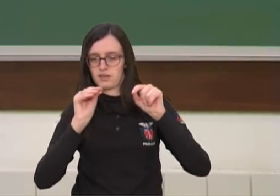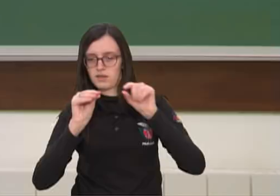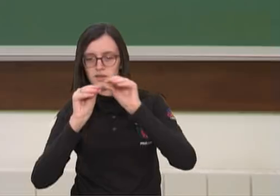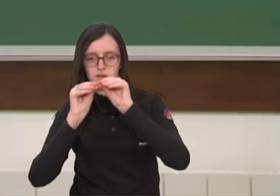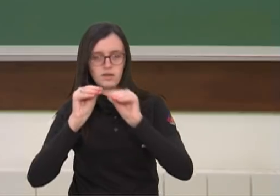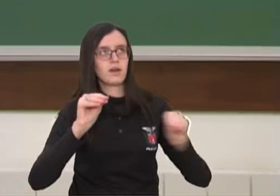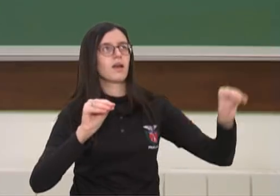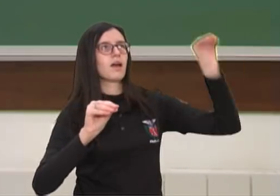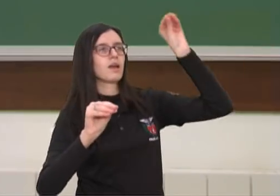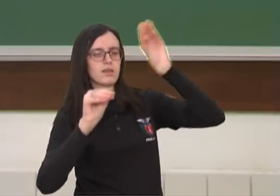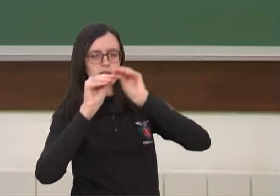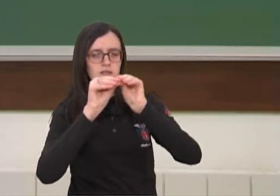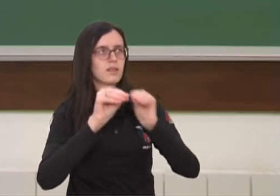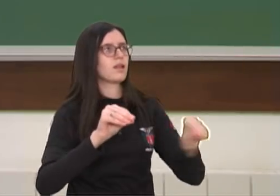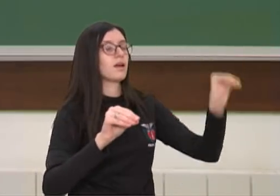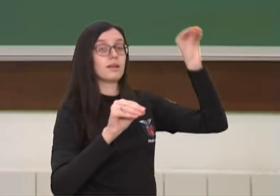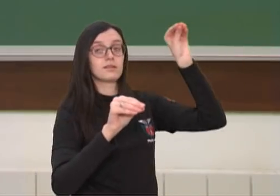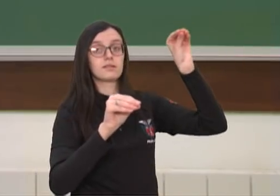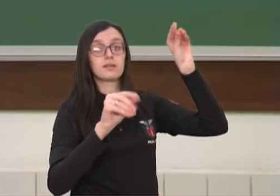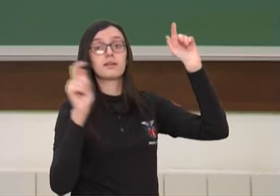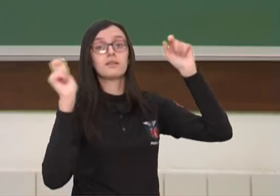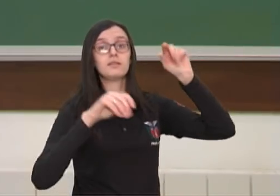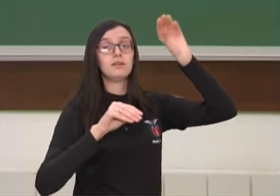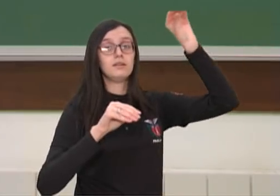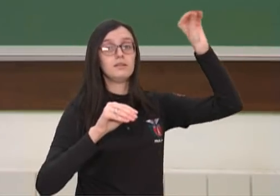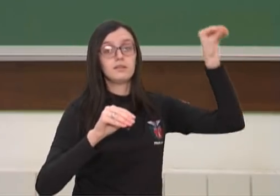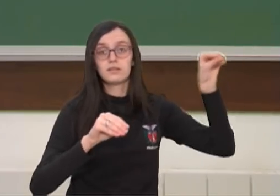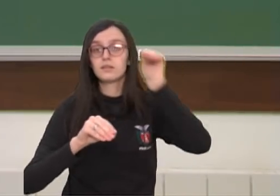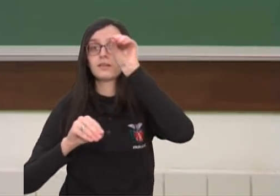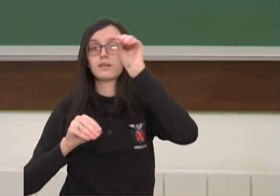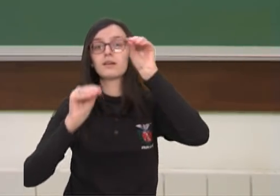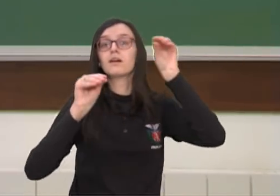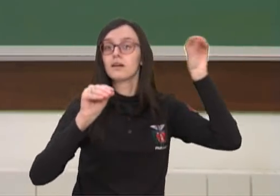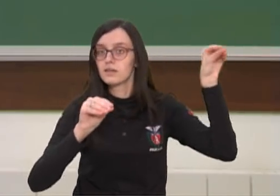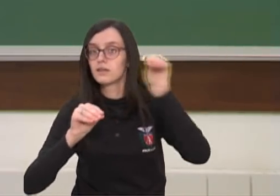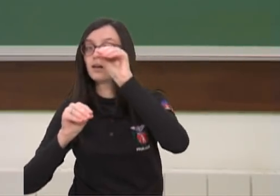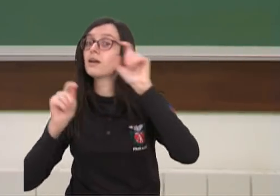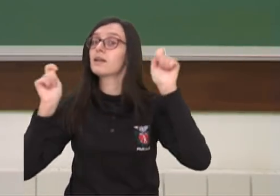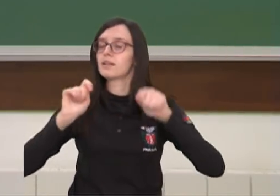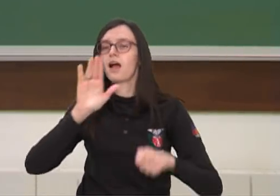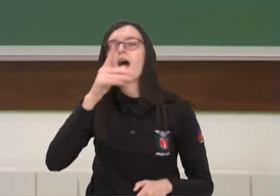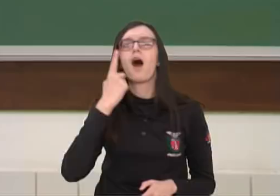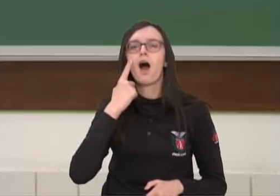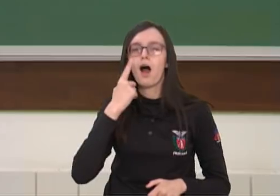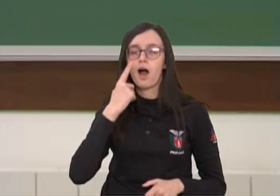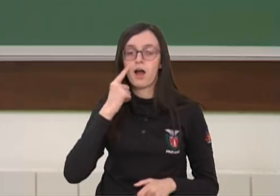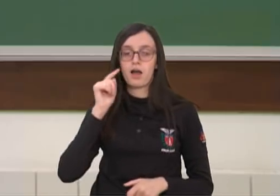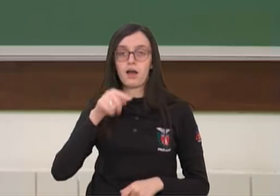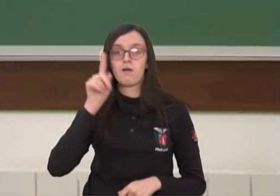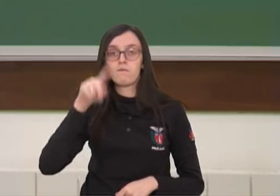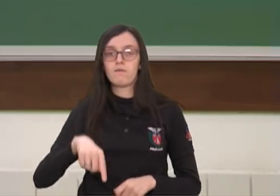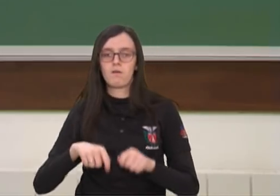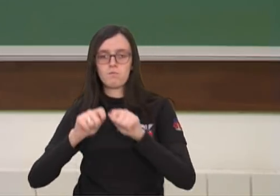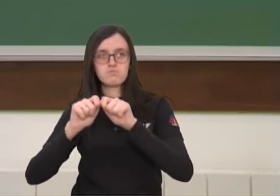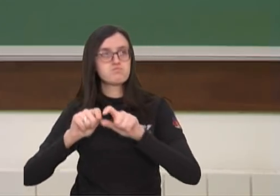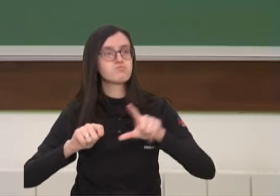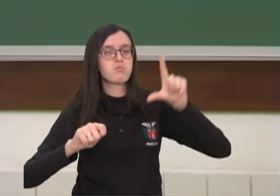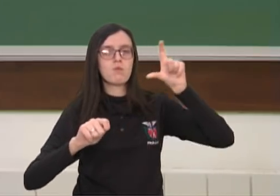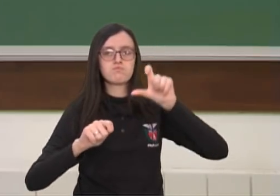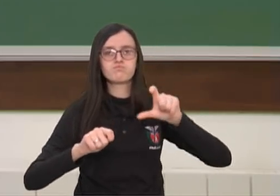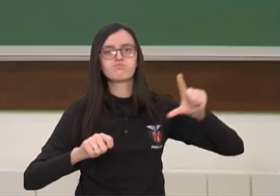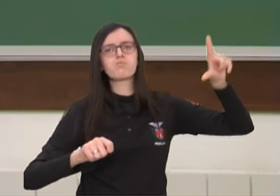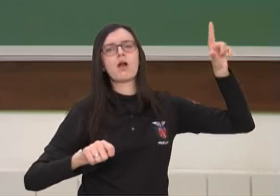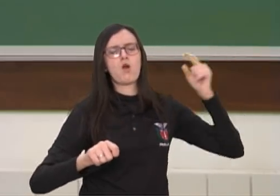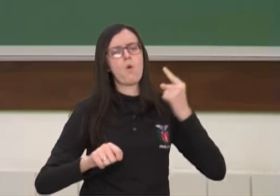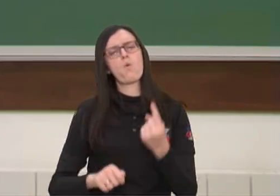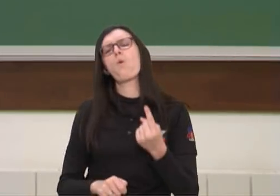também transformar por uma ordem menor. Só que quando eu transformo para uma ordem maior, ele vai como 1, vai como 2,